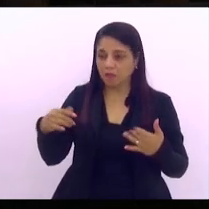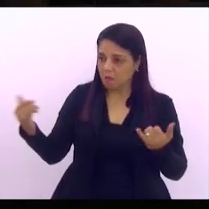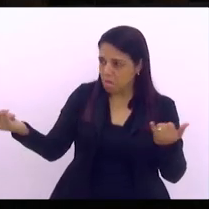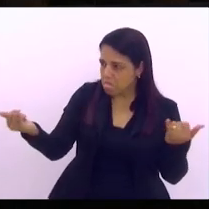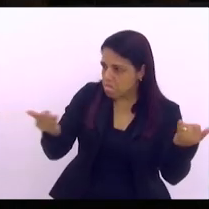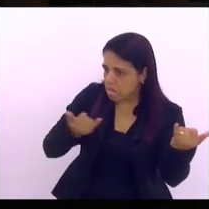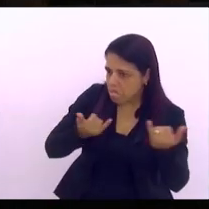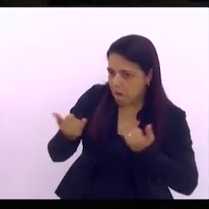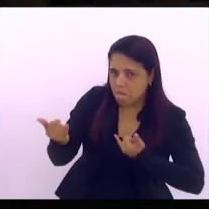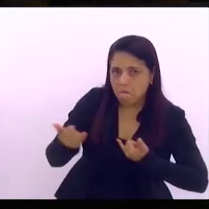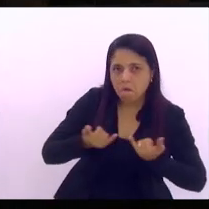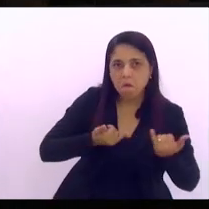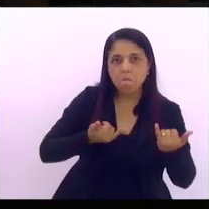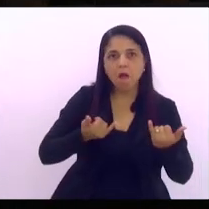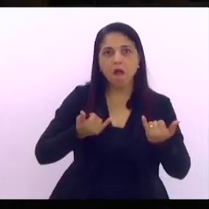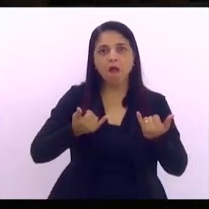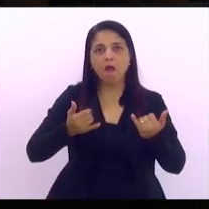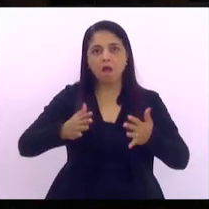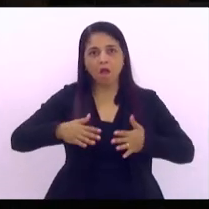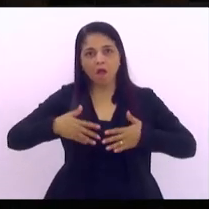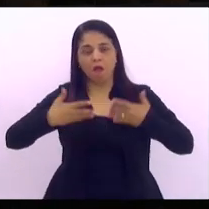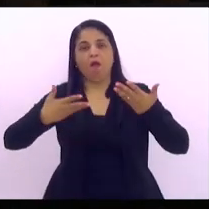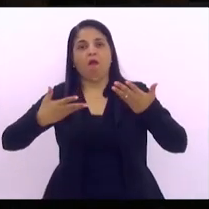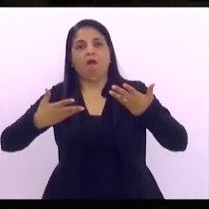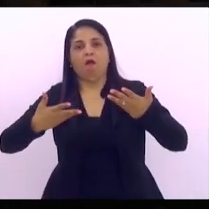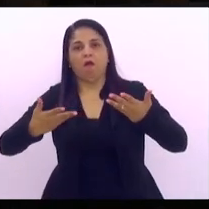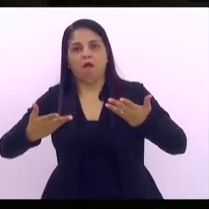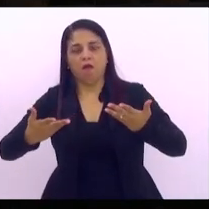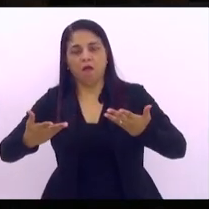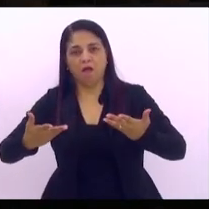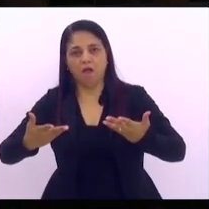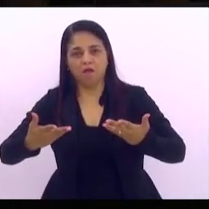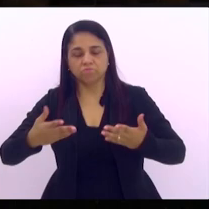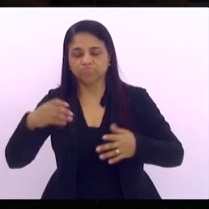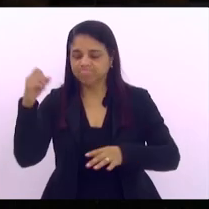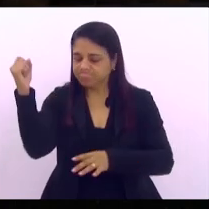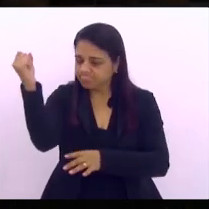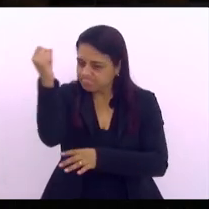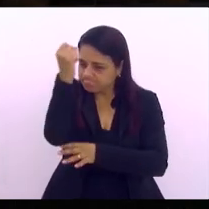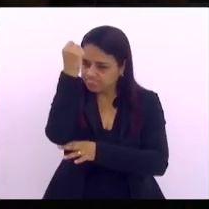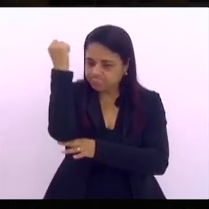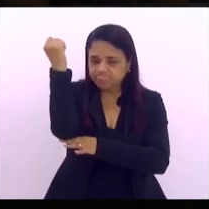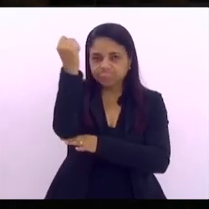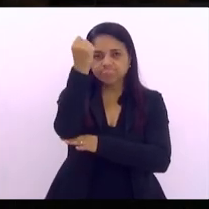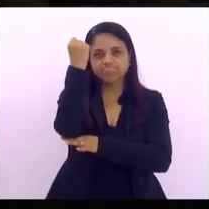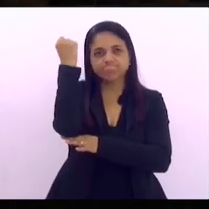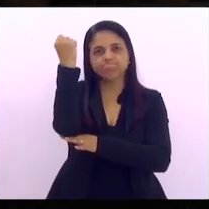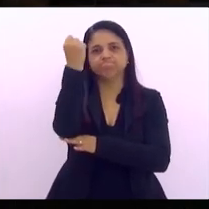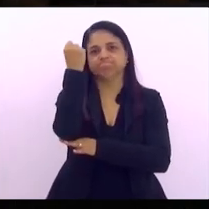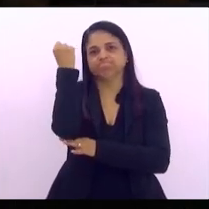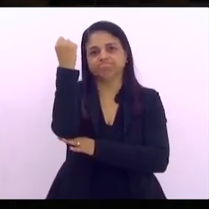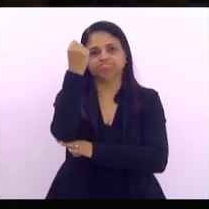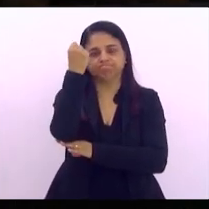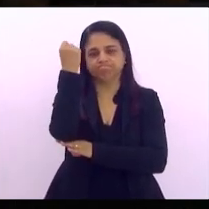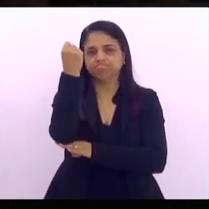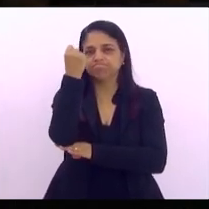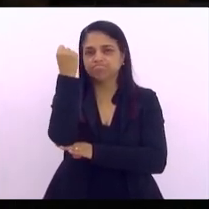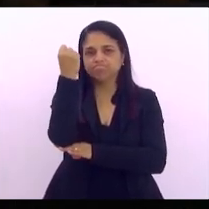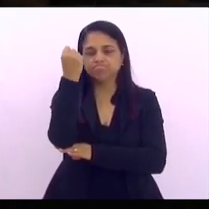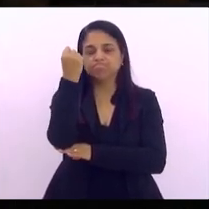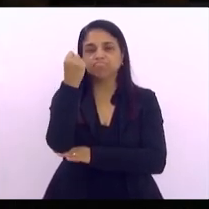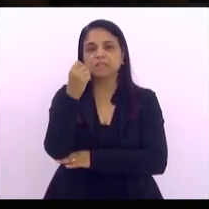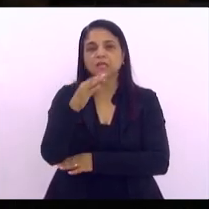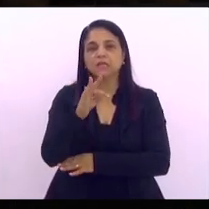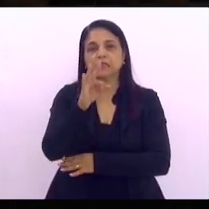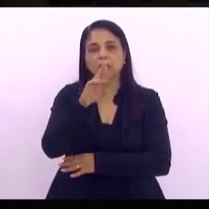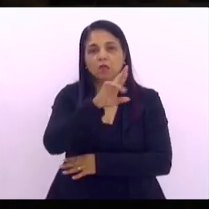cabeça. E mais tarde a gente vai verificar a gravidade do que foi esse